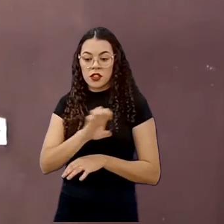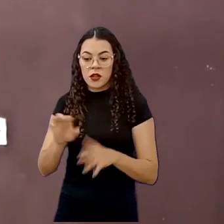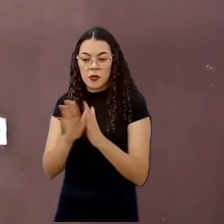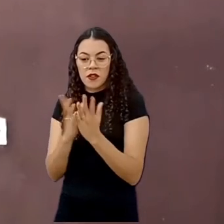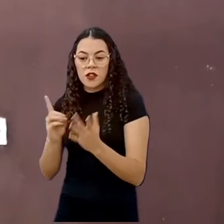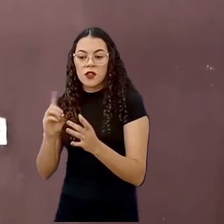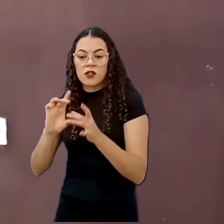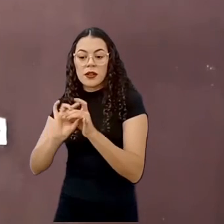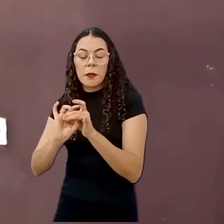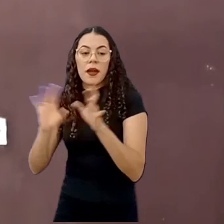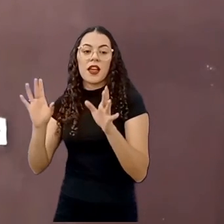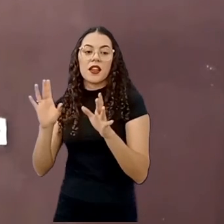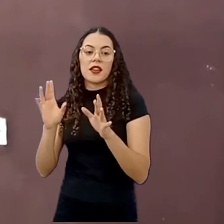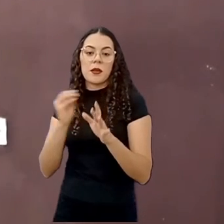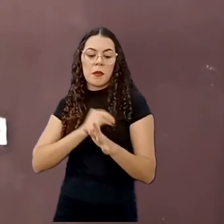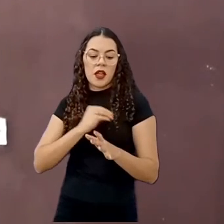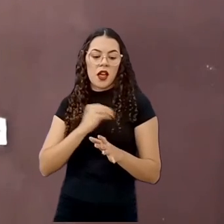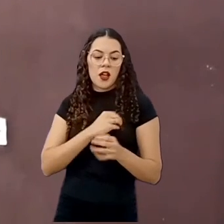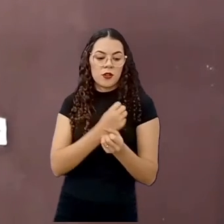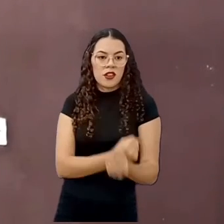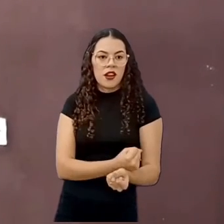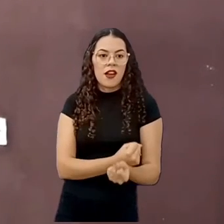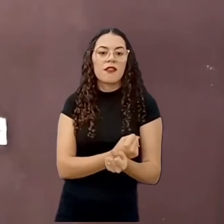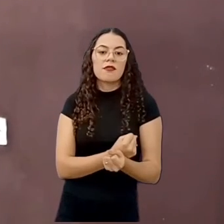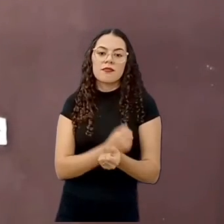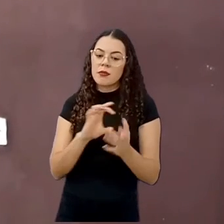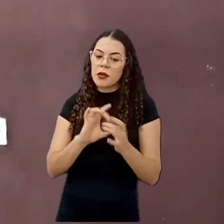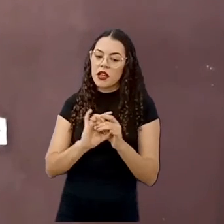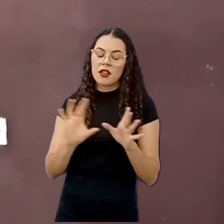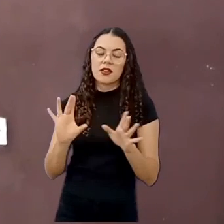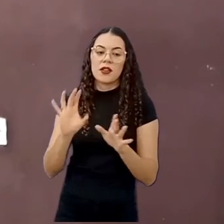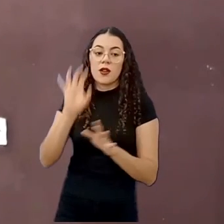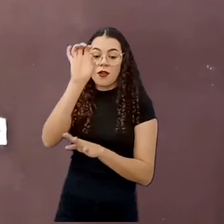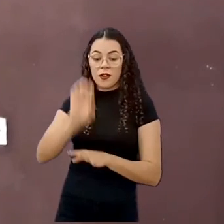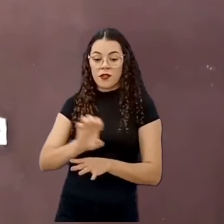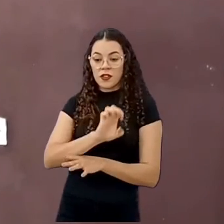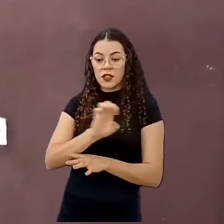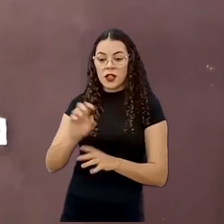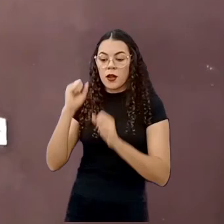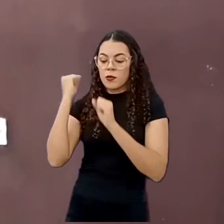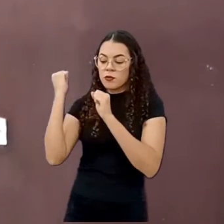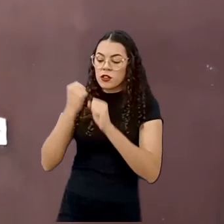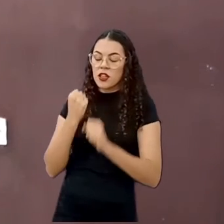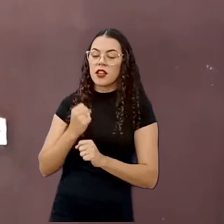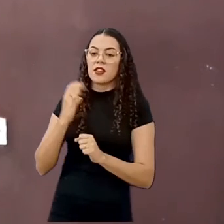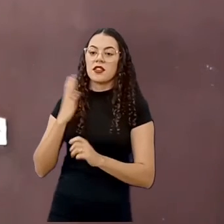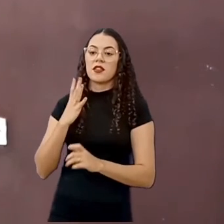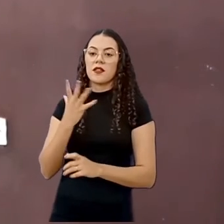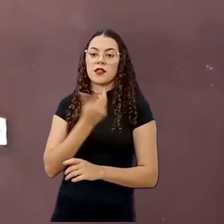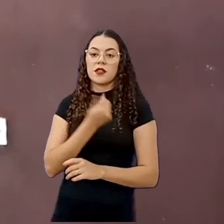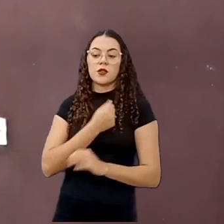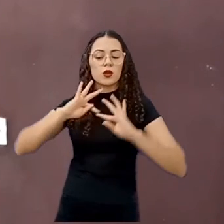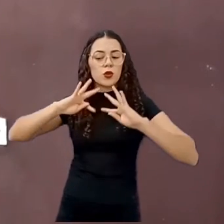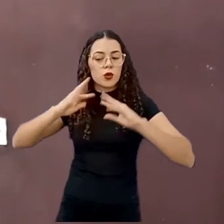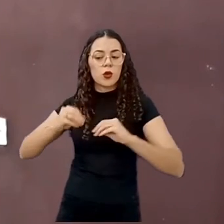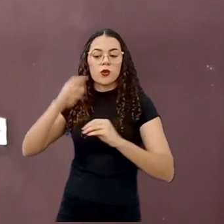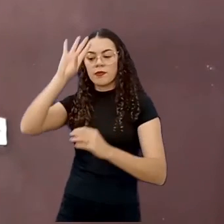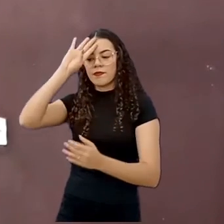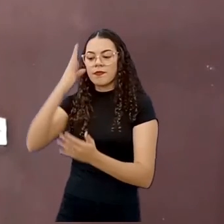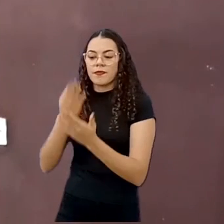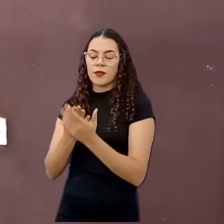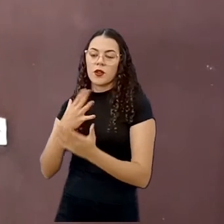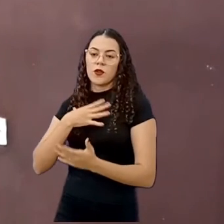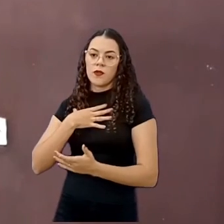escravidão dos pecados, o Evangelho do Senhor, que é o poder de Deus para a salvação de todo aquele que crê no